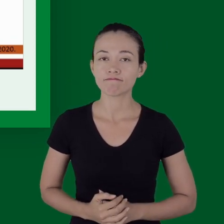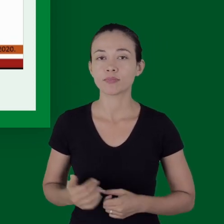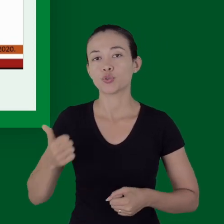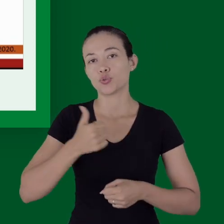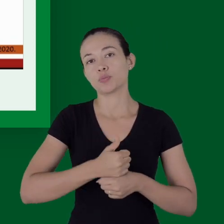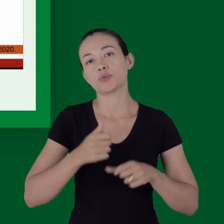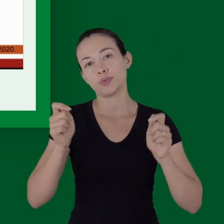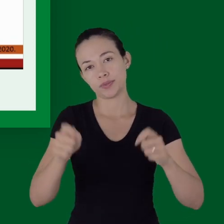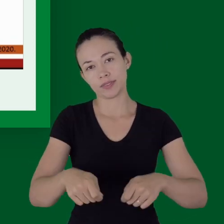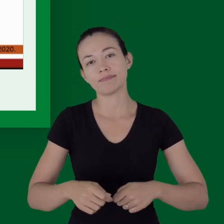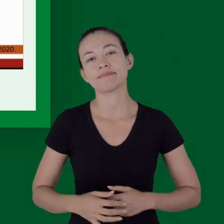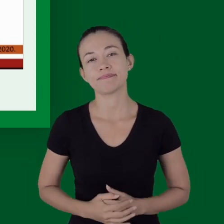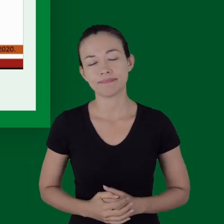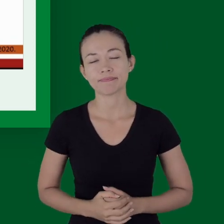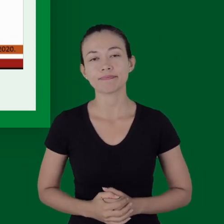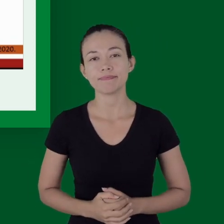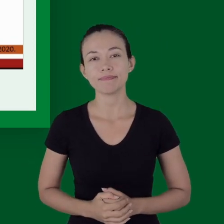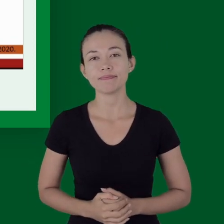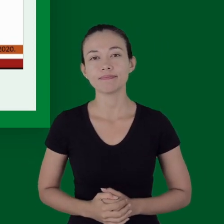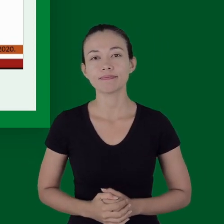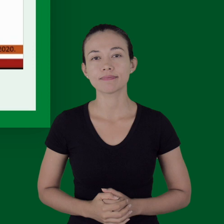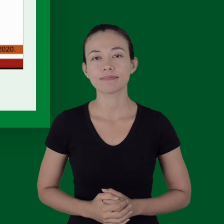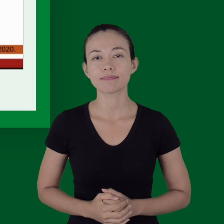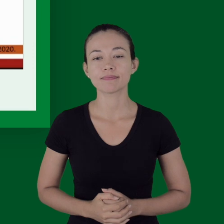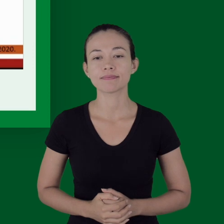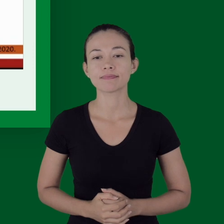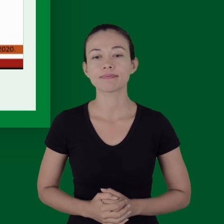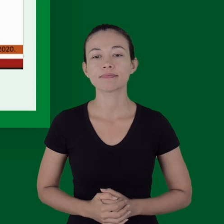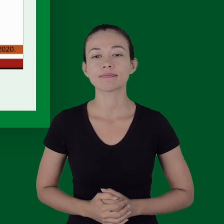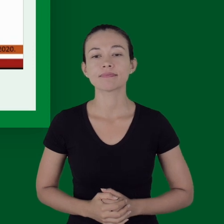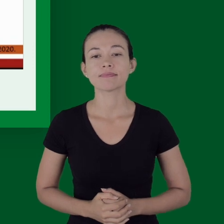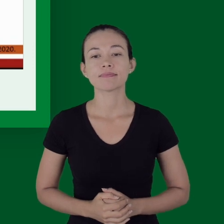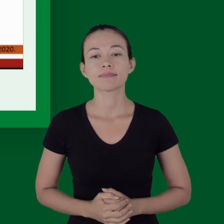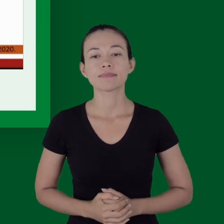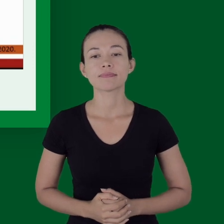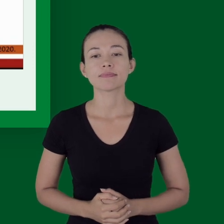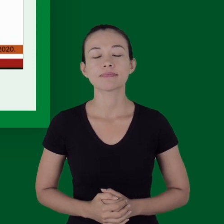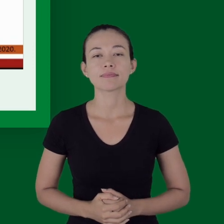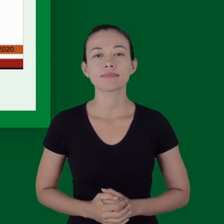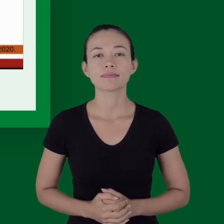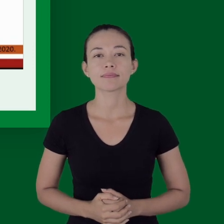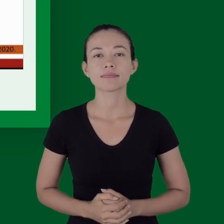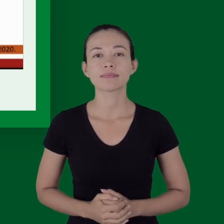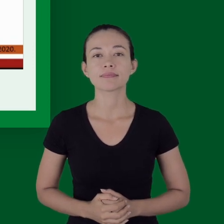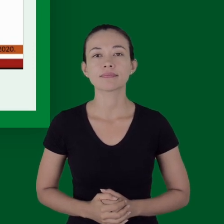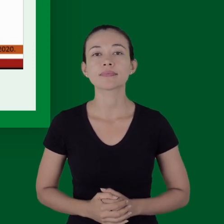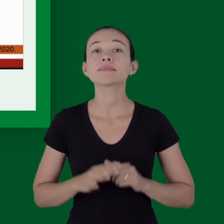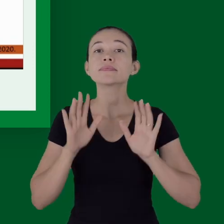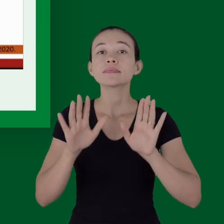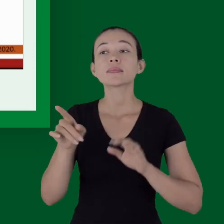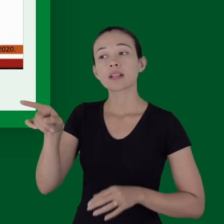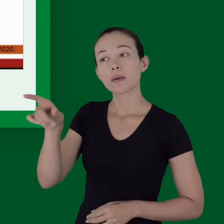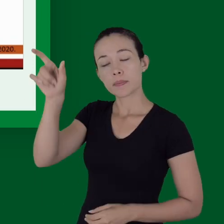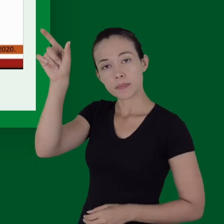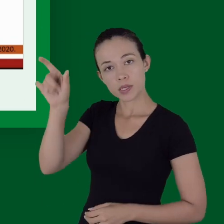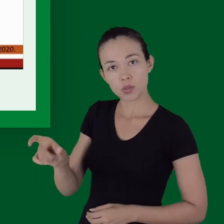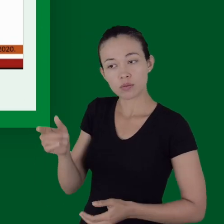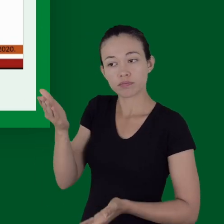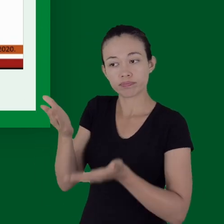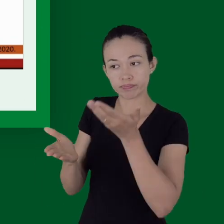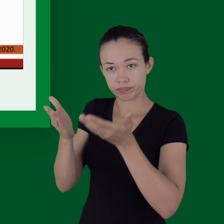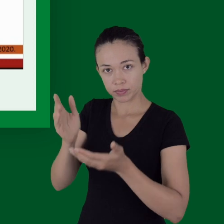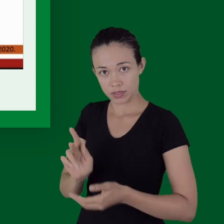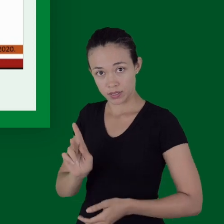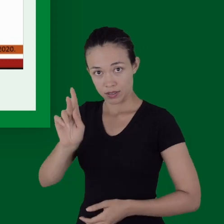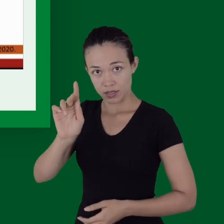né? Com menor nível de evidência, de 2B, e a dose de ataque da lidocaína é